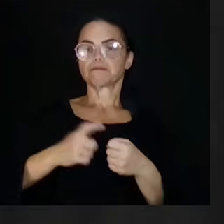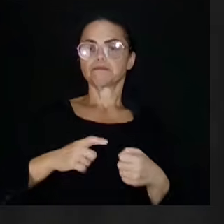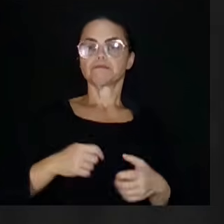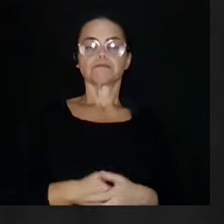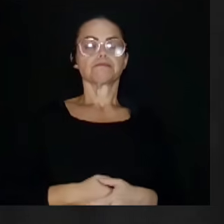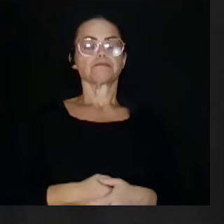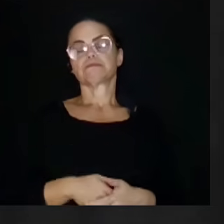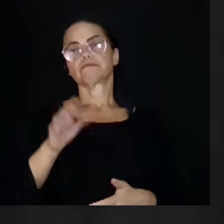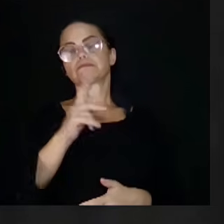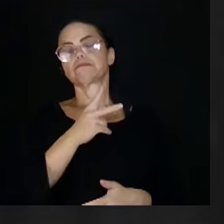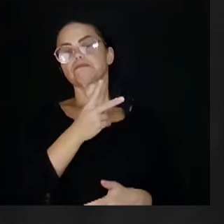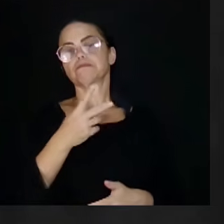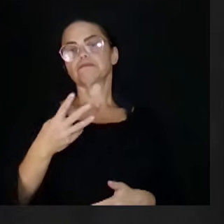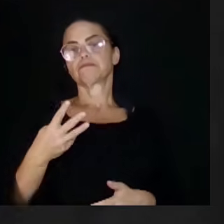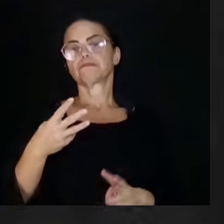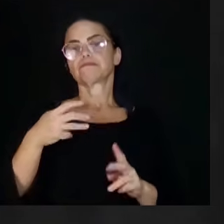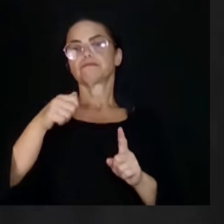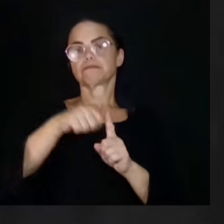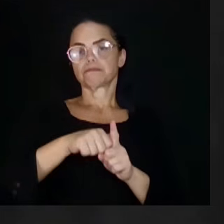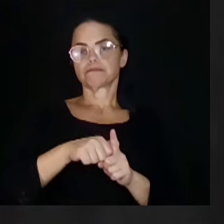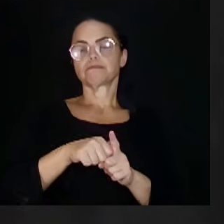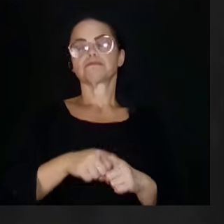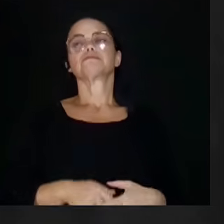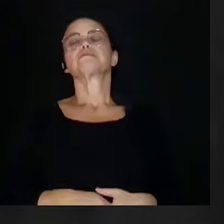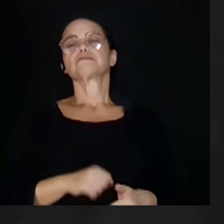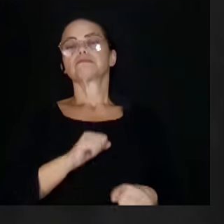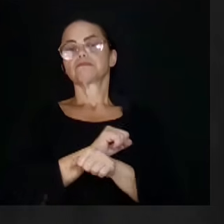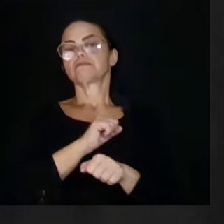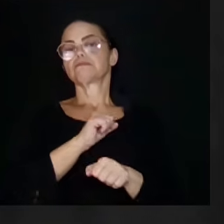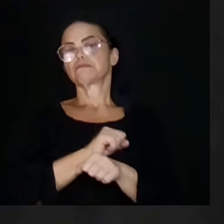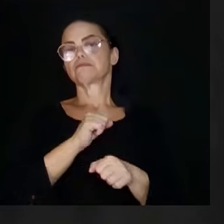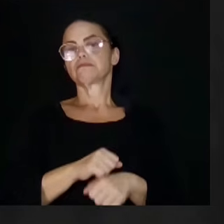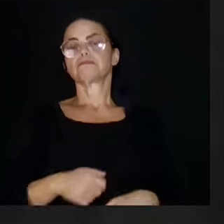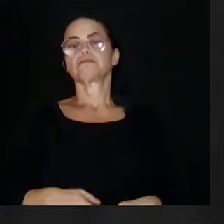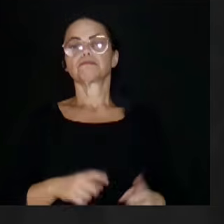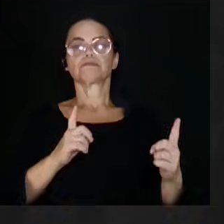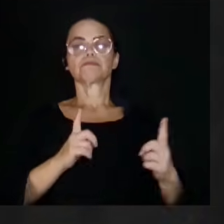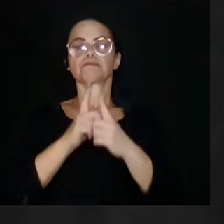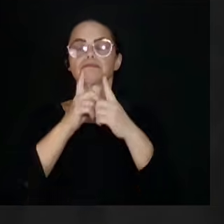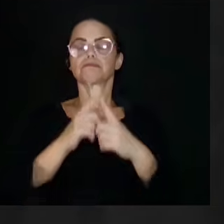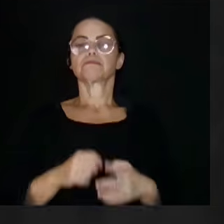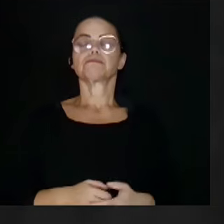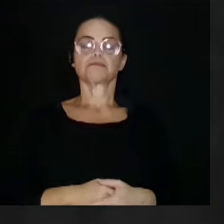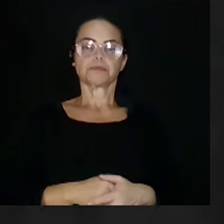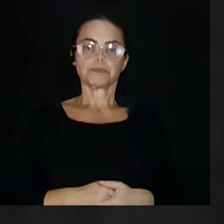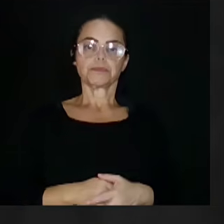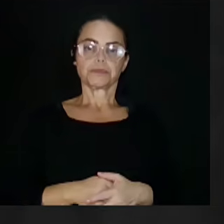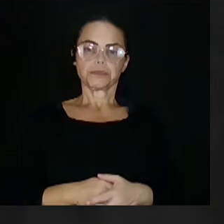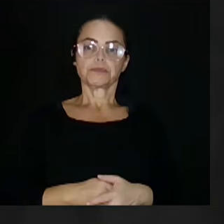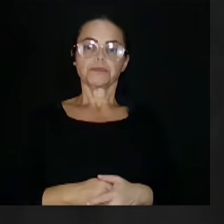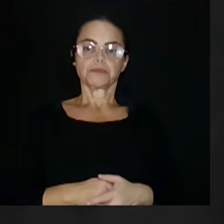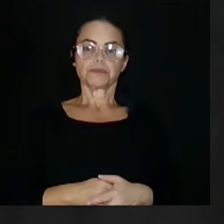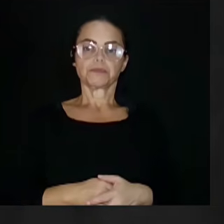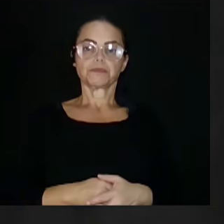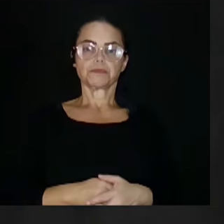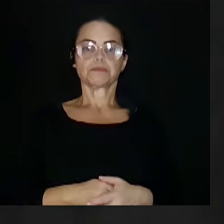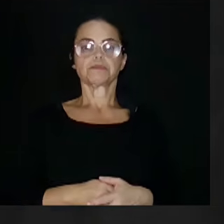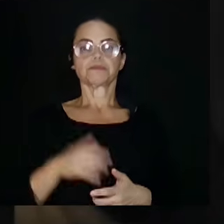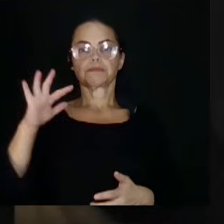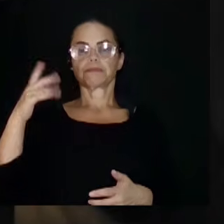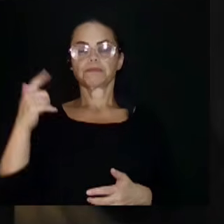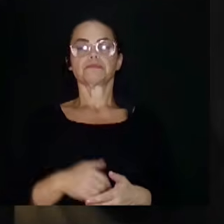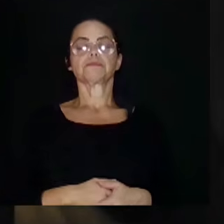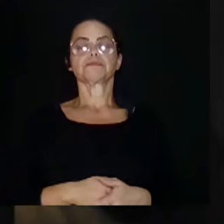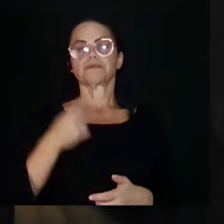3 meses para poder passar num atendimento, né, e resolver. Muito interessante, muito